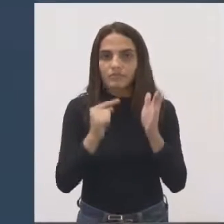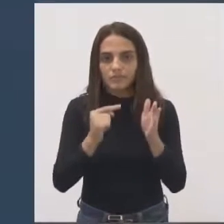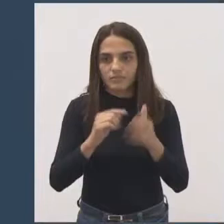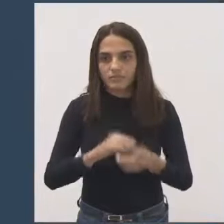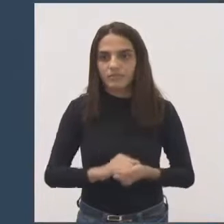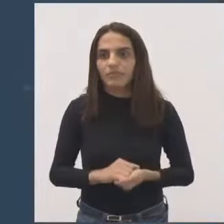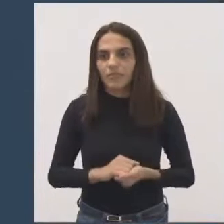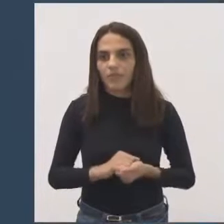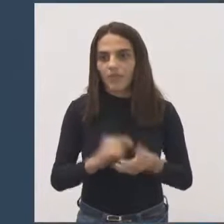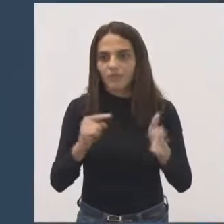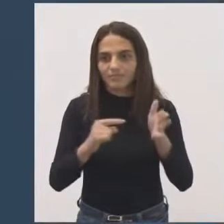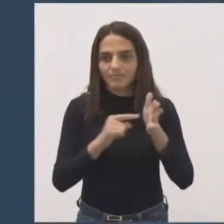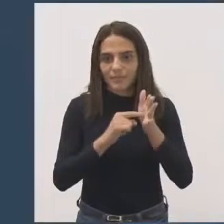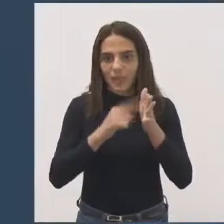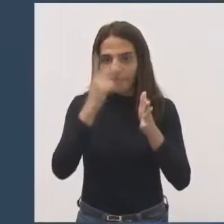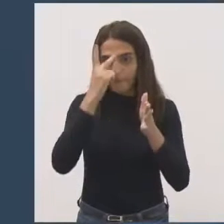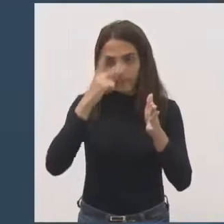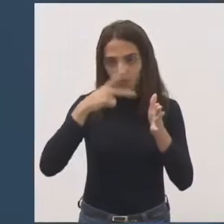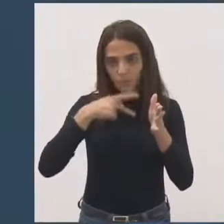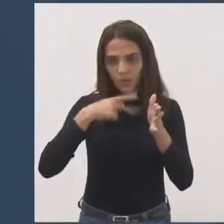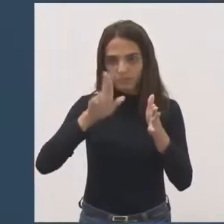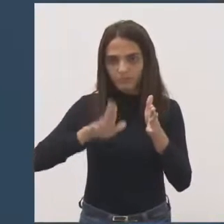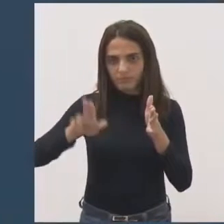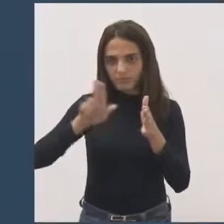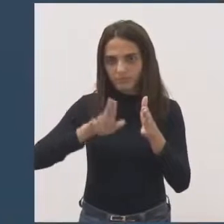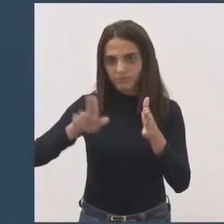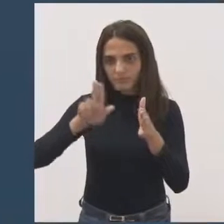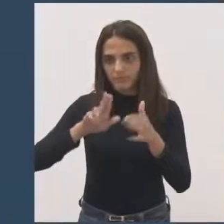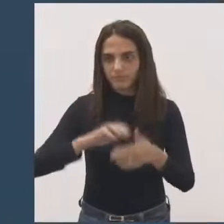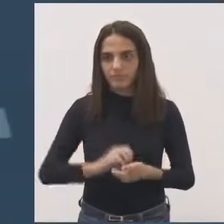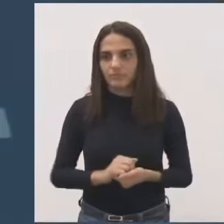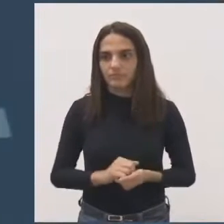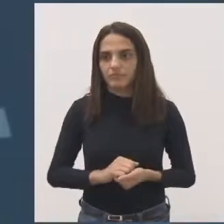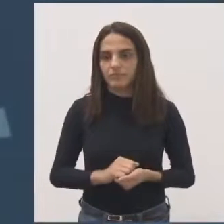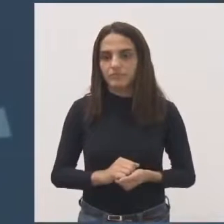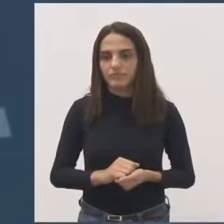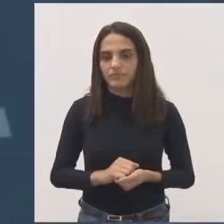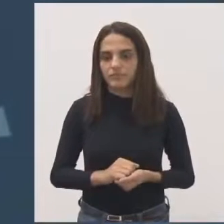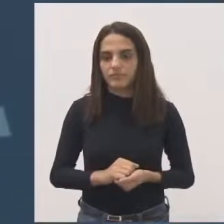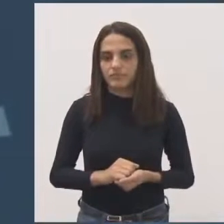uso pessoal e vou clicar em próximo.